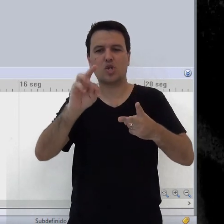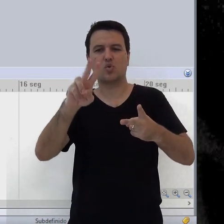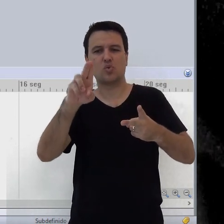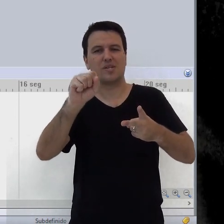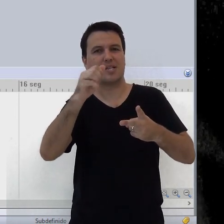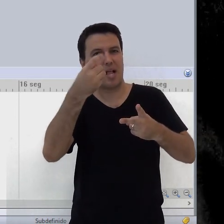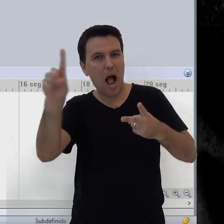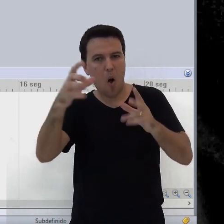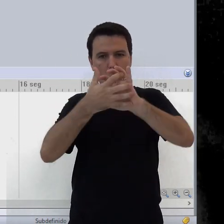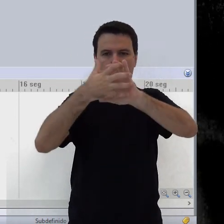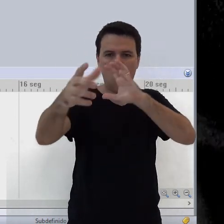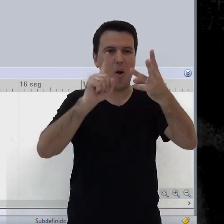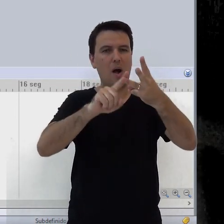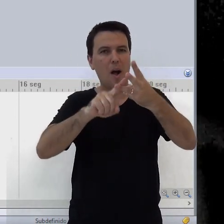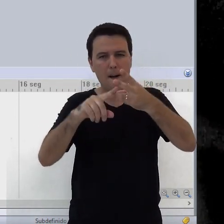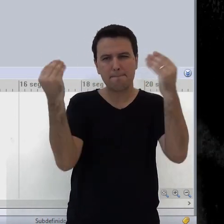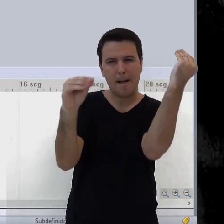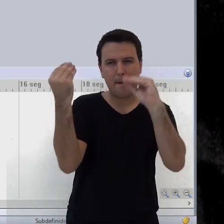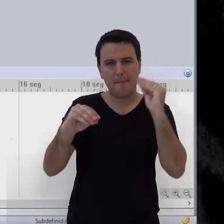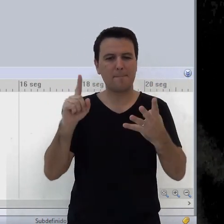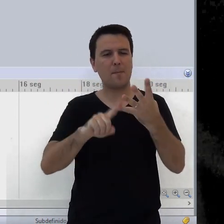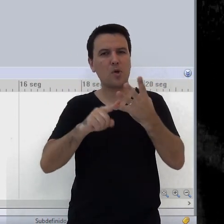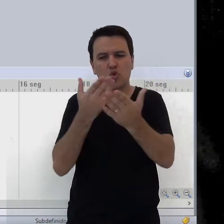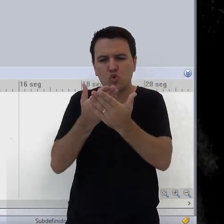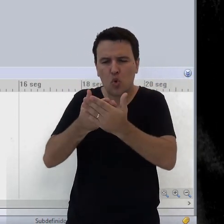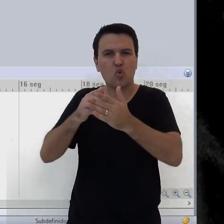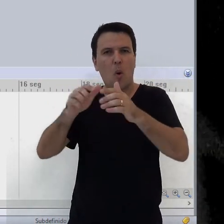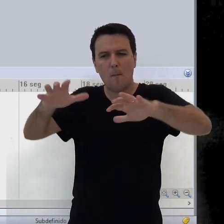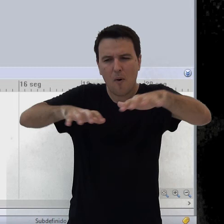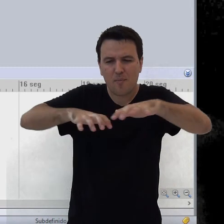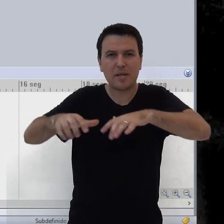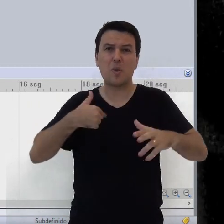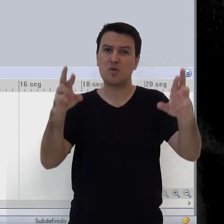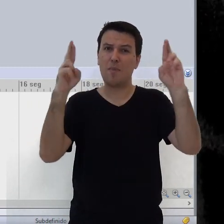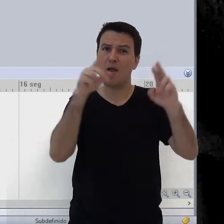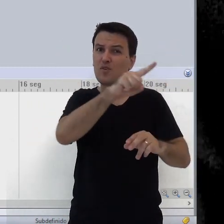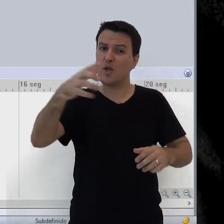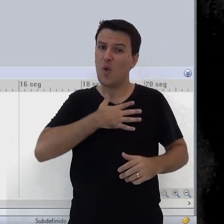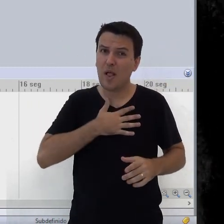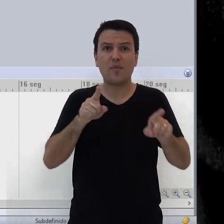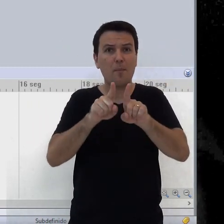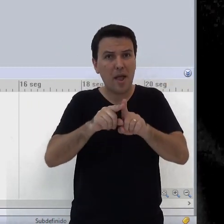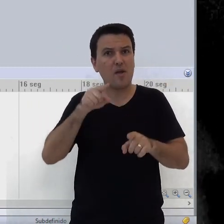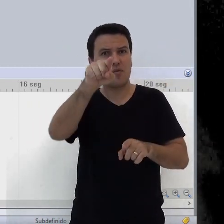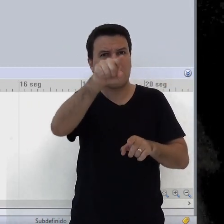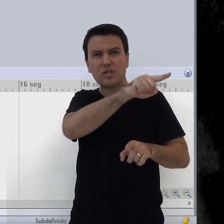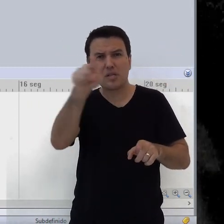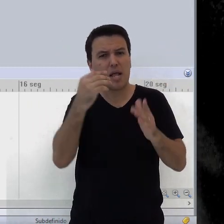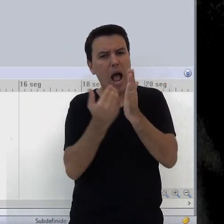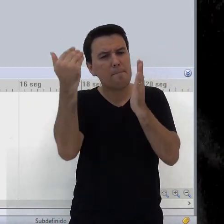uma montagem e fizemos um estudo de movimento. Espero que vocês tenham gostado e que vocês possam se aprofundar